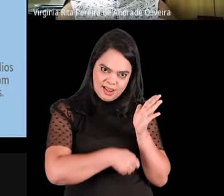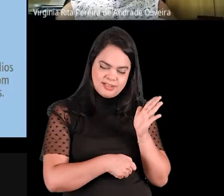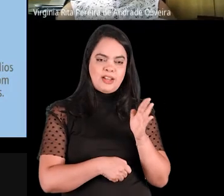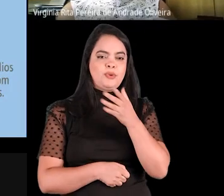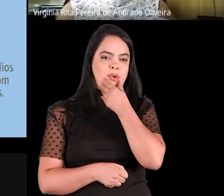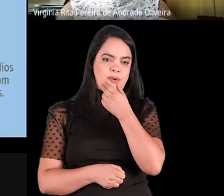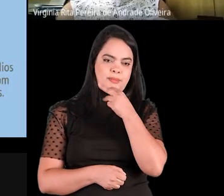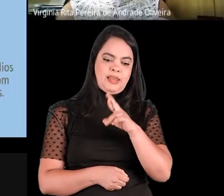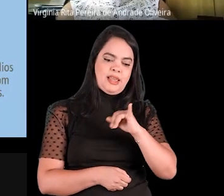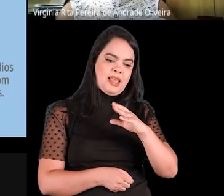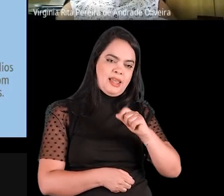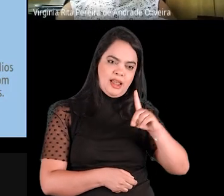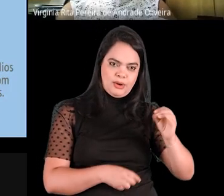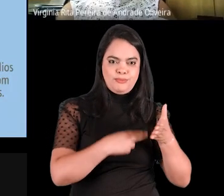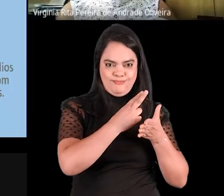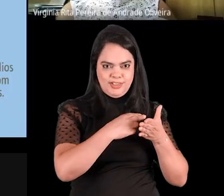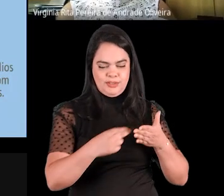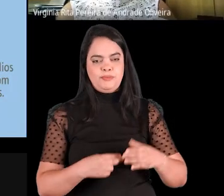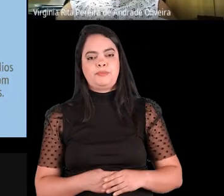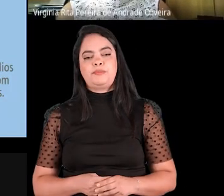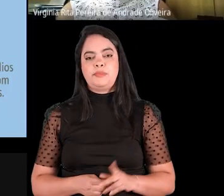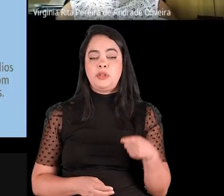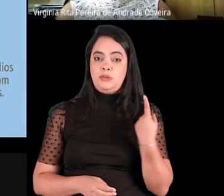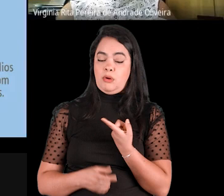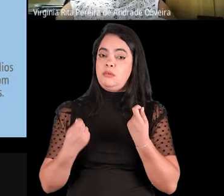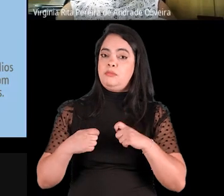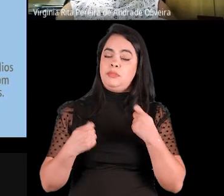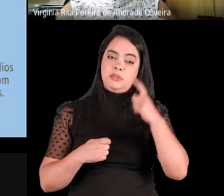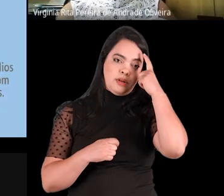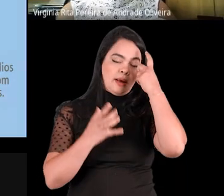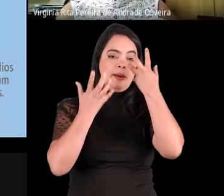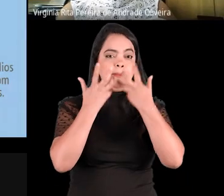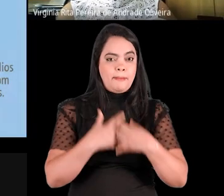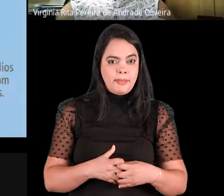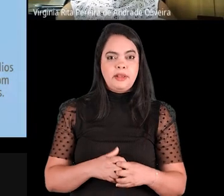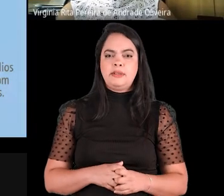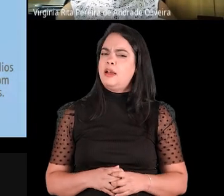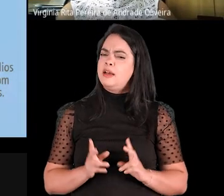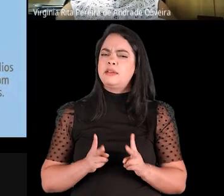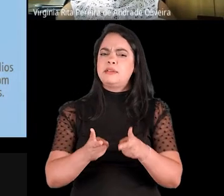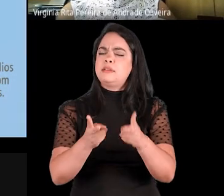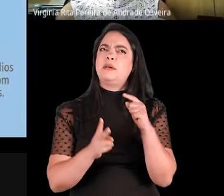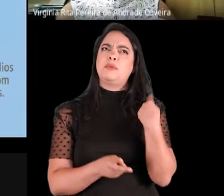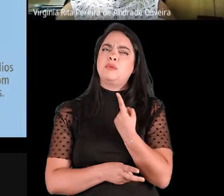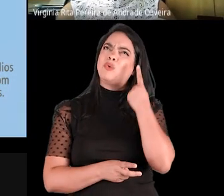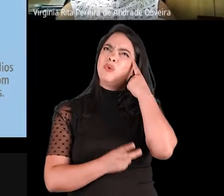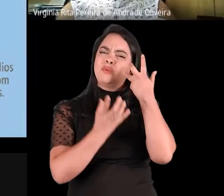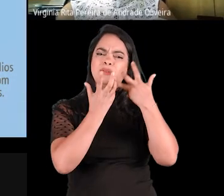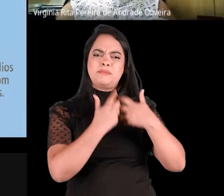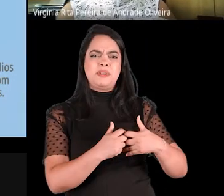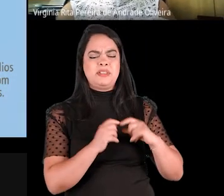Ferraz. Então, essa é uma outra questão que a gente precisa pensar também, né? A gente sempre faz essa ligação muito